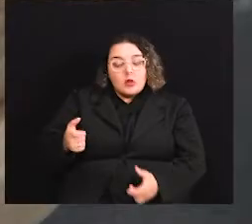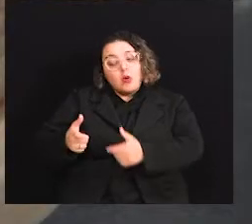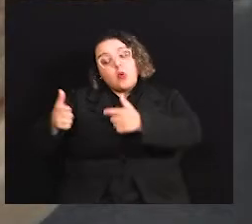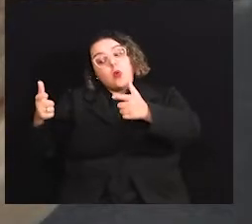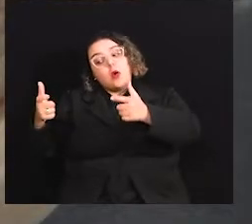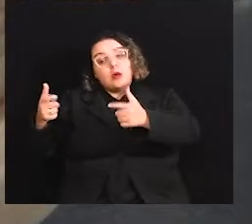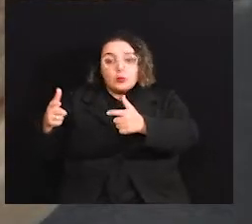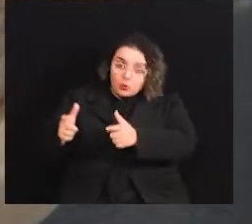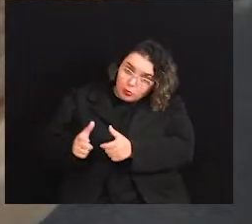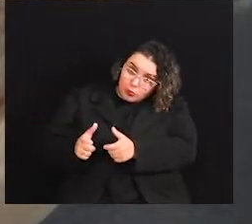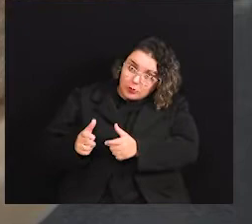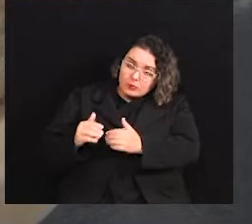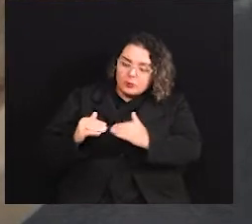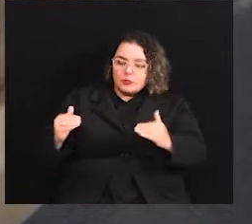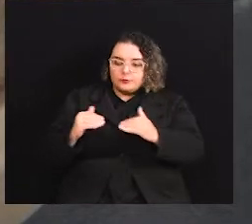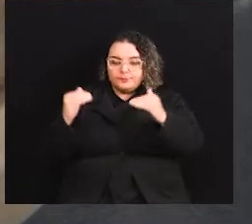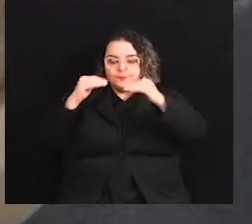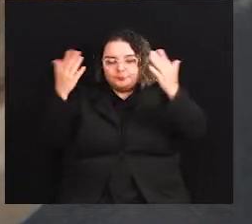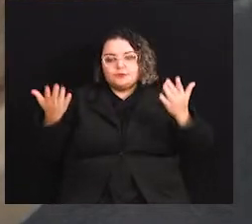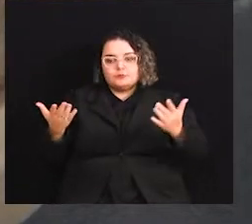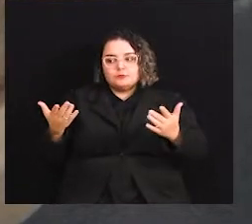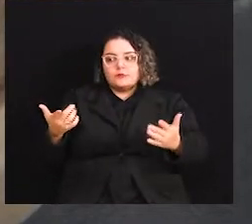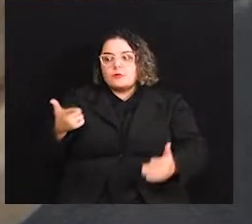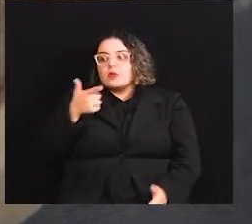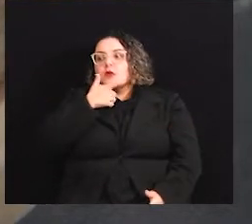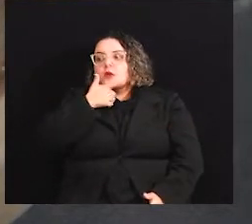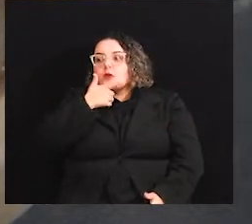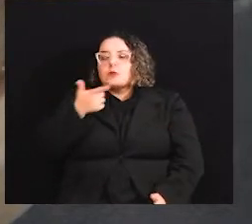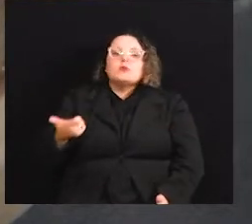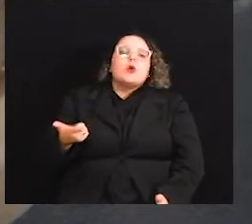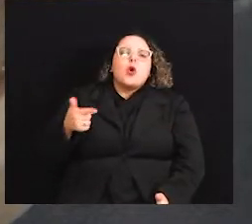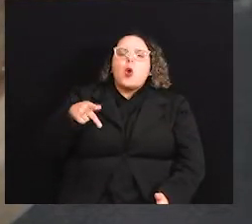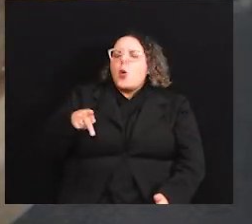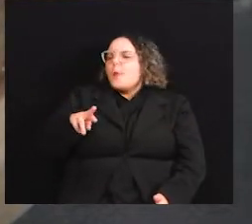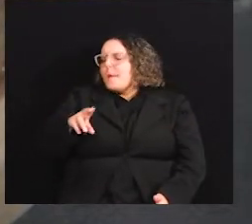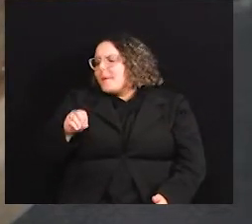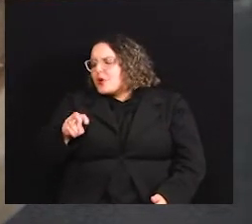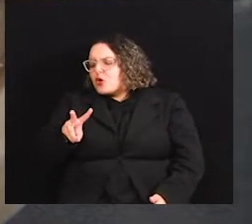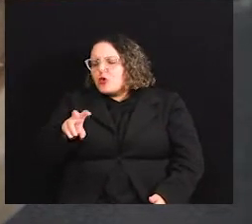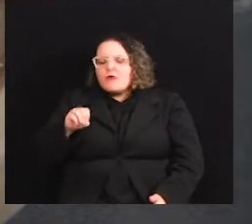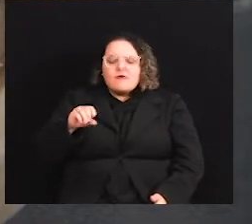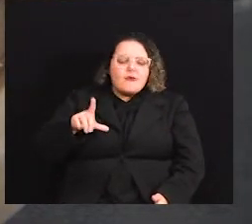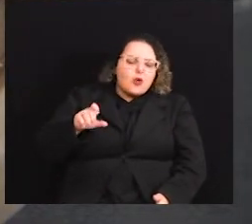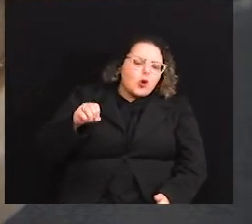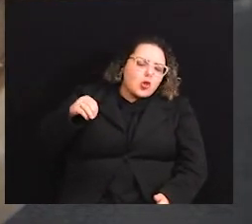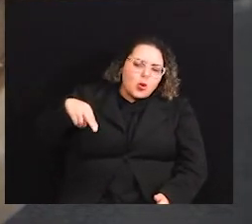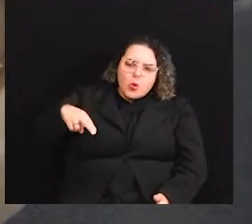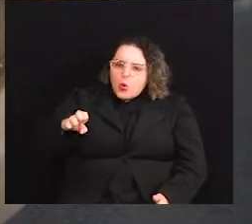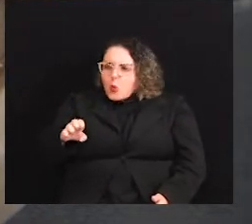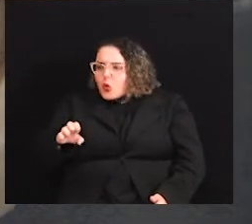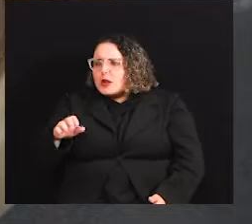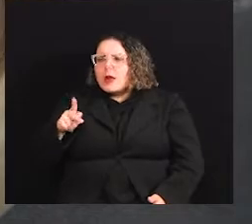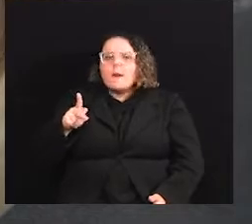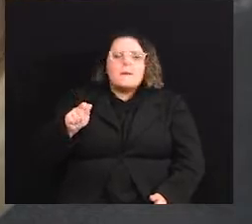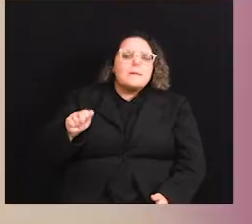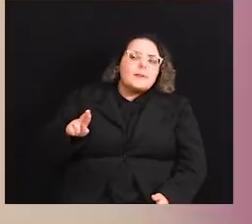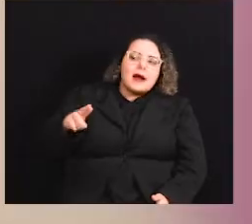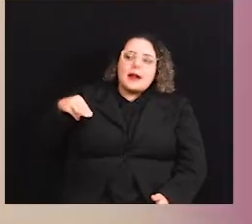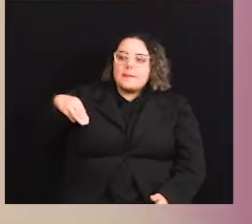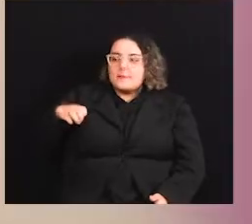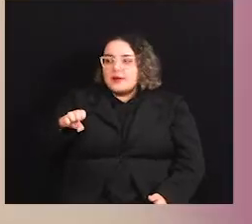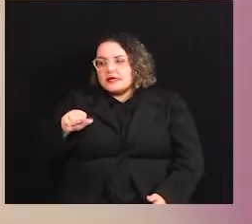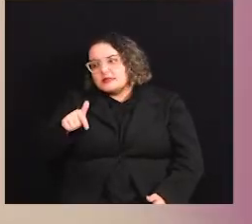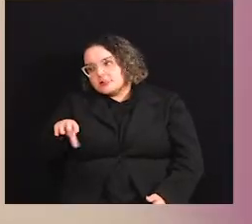maior, outros em menor grau. Então, por exemplo, alguns queijos, pecorino, provolone, parmesão, eles têm um volume muito baixo